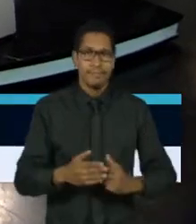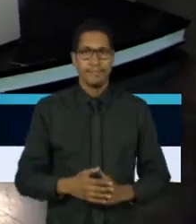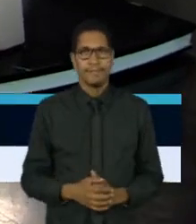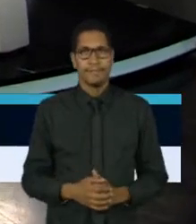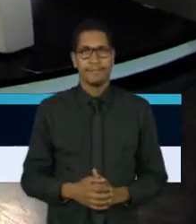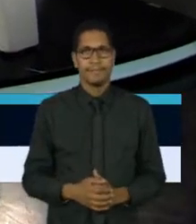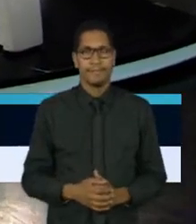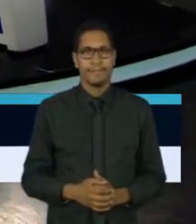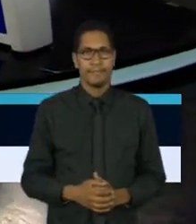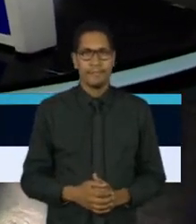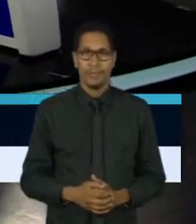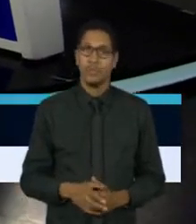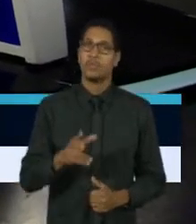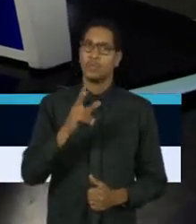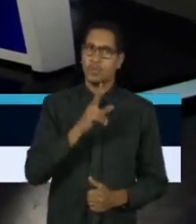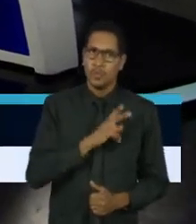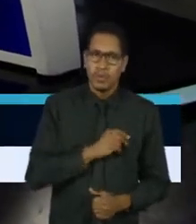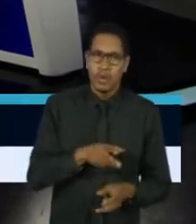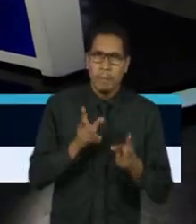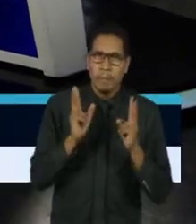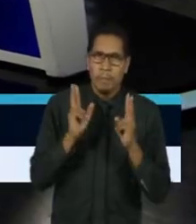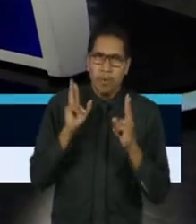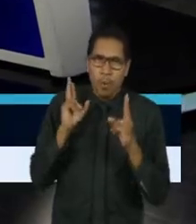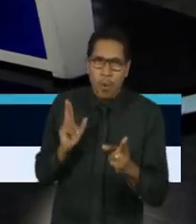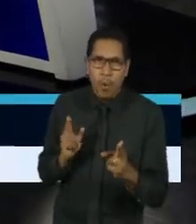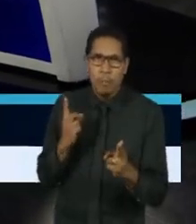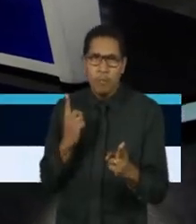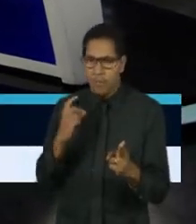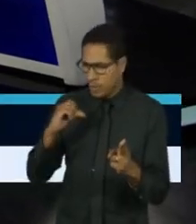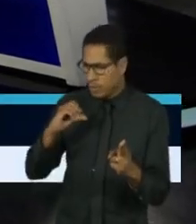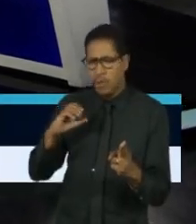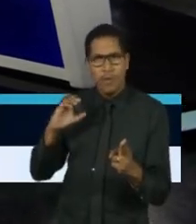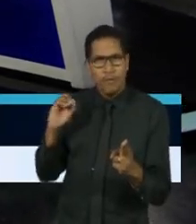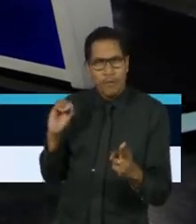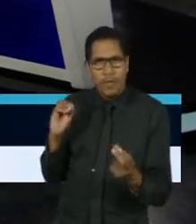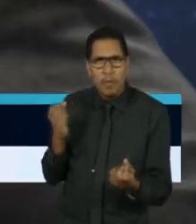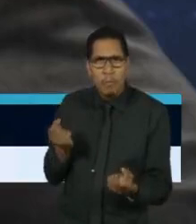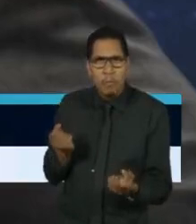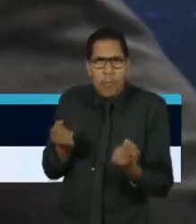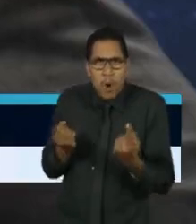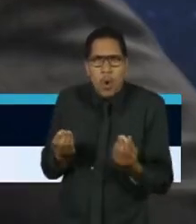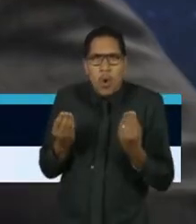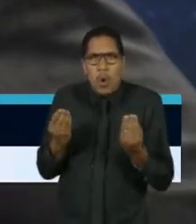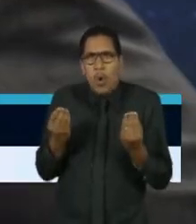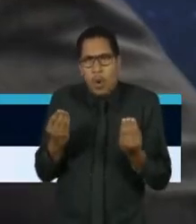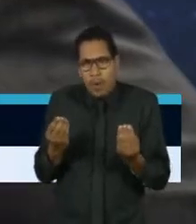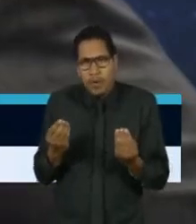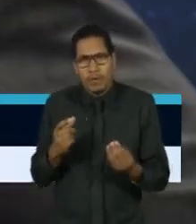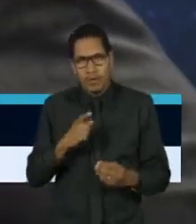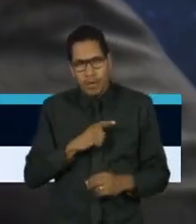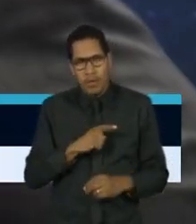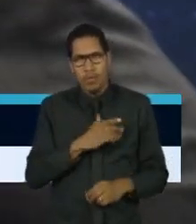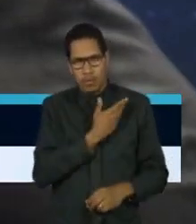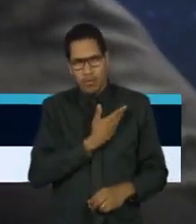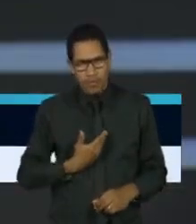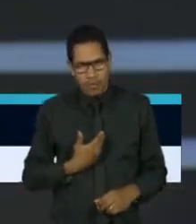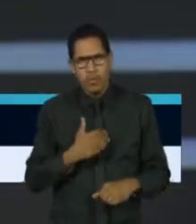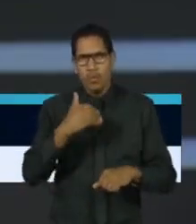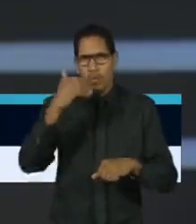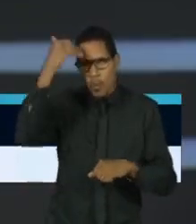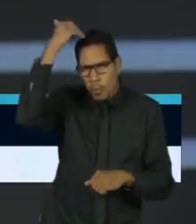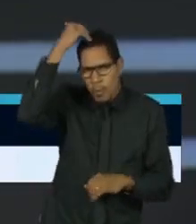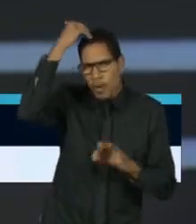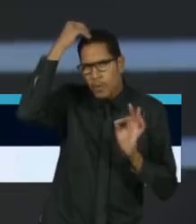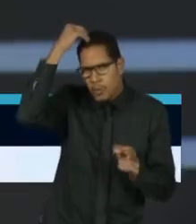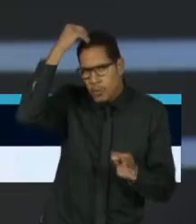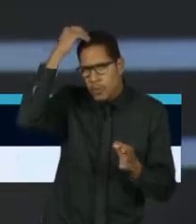Dimas, como nós chegamos ao mesmo patamar da década de 90? Qual foi o estopim dessa crise? O governo é o único culpado? Eu